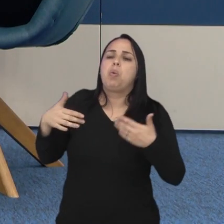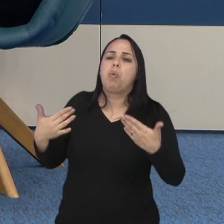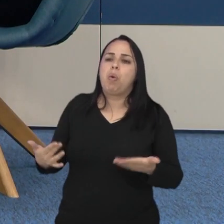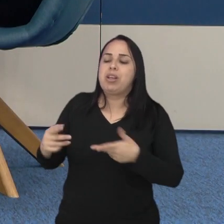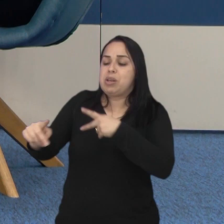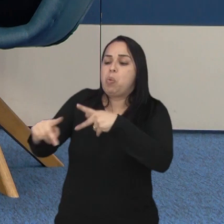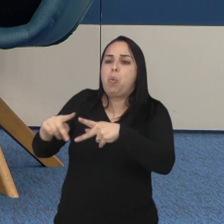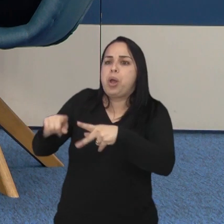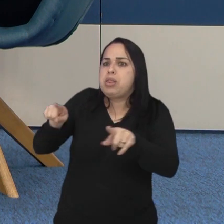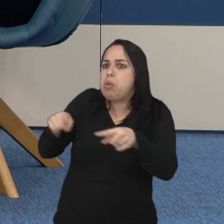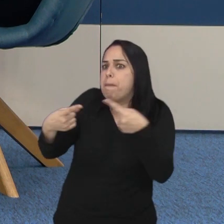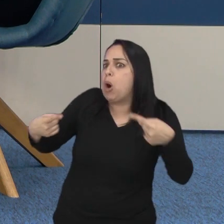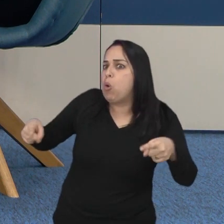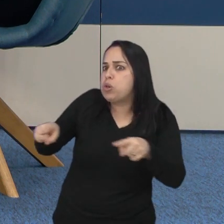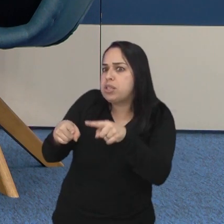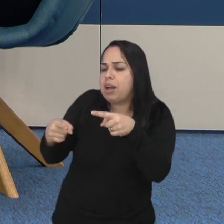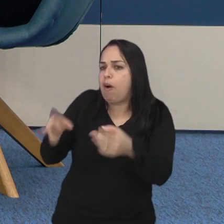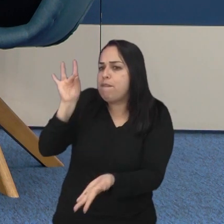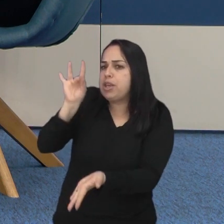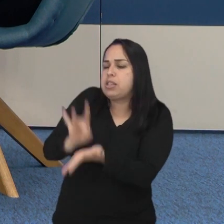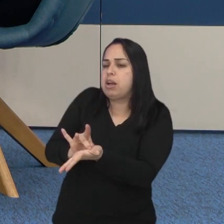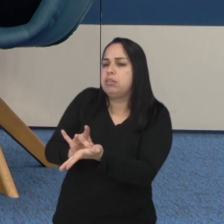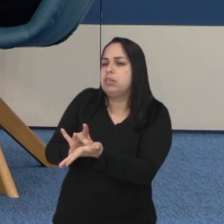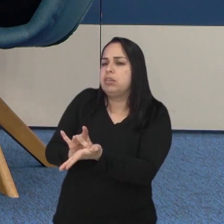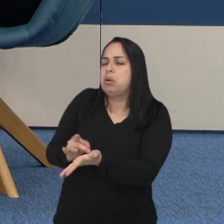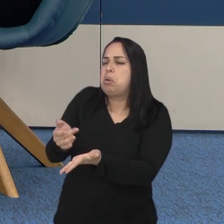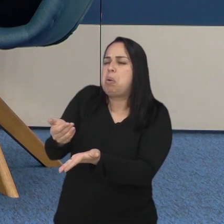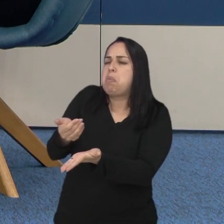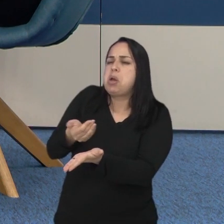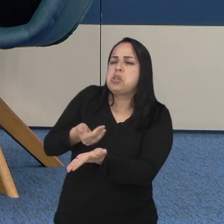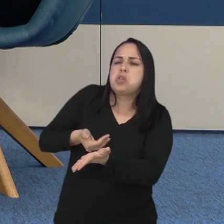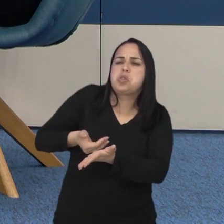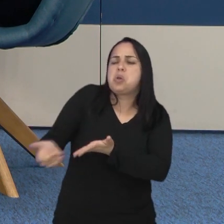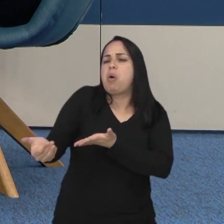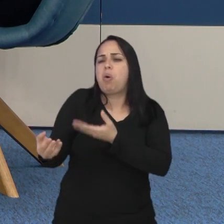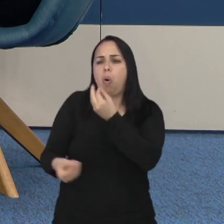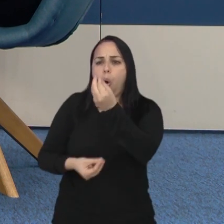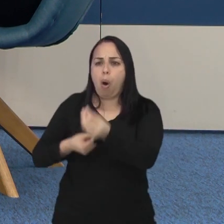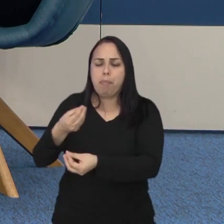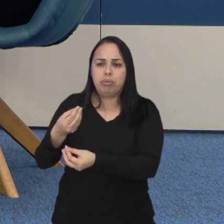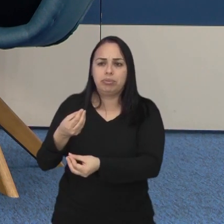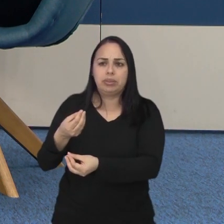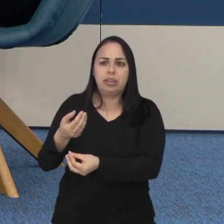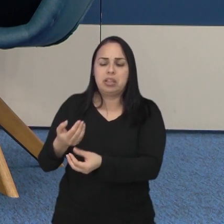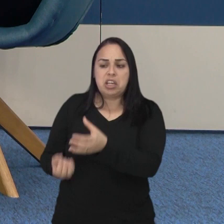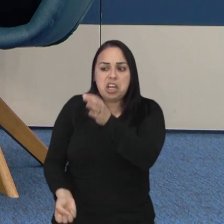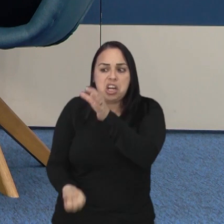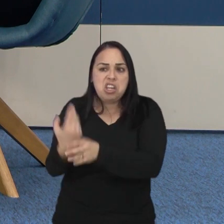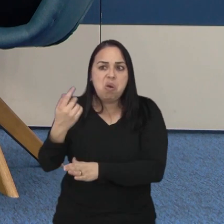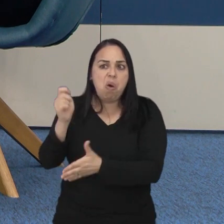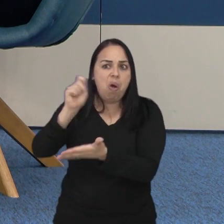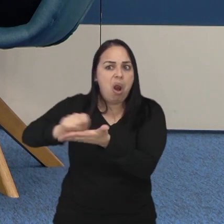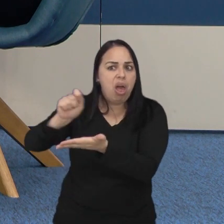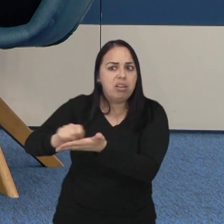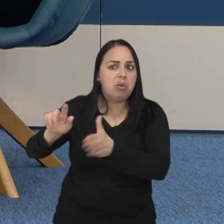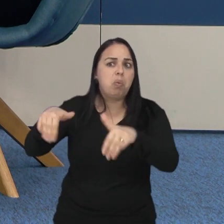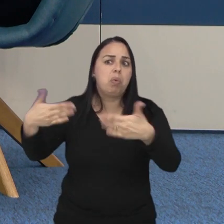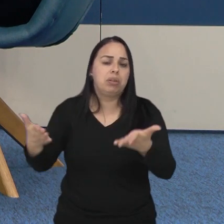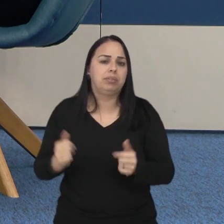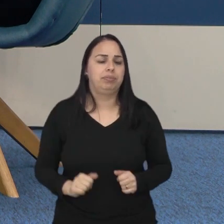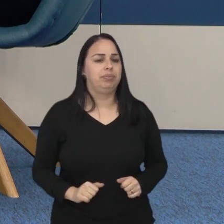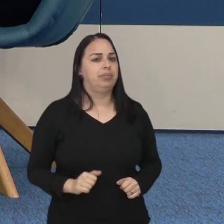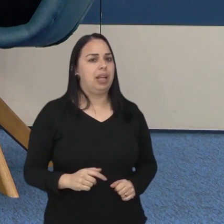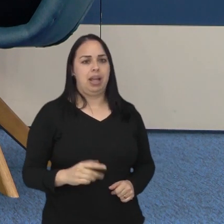senhor a respeito do hino de São José. Como que começou essa história, né? A gente consegue ter uma ideia de quando ele foi